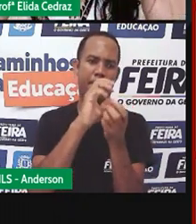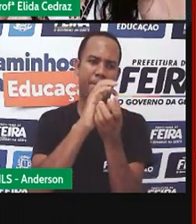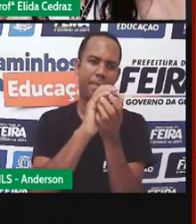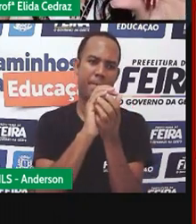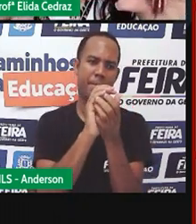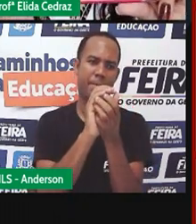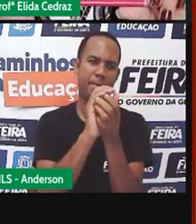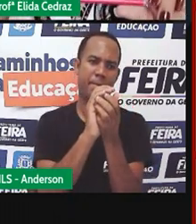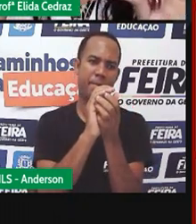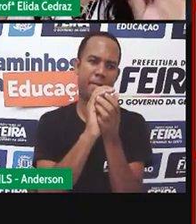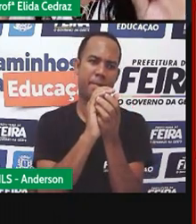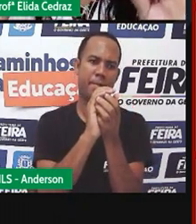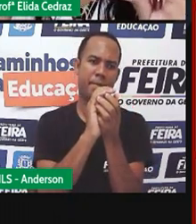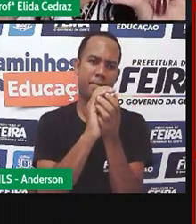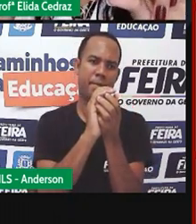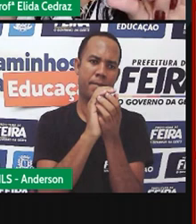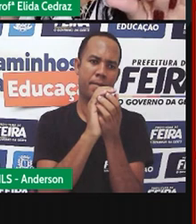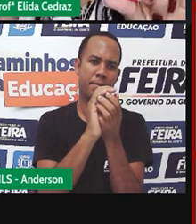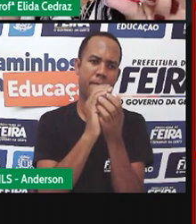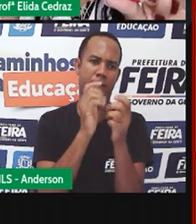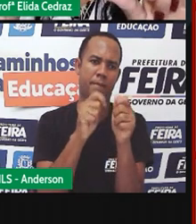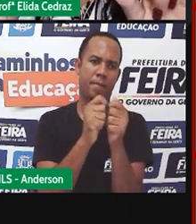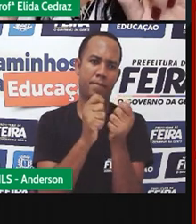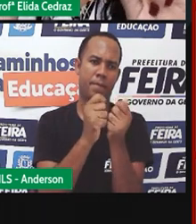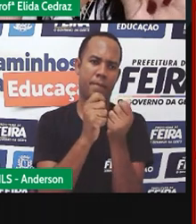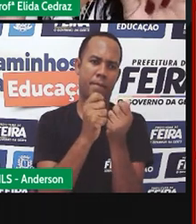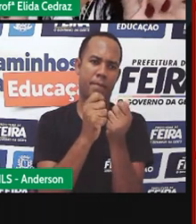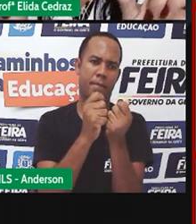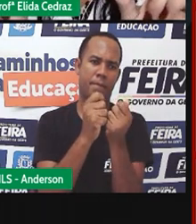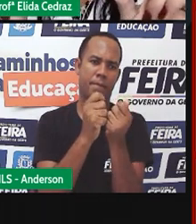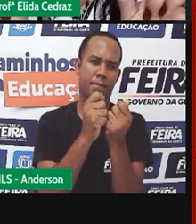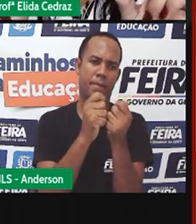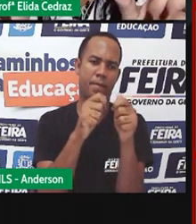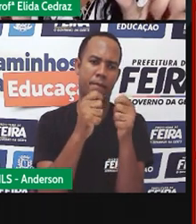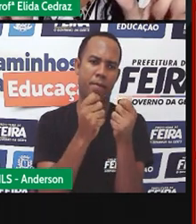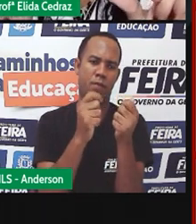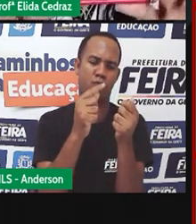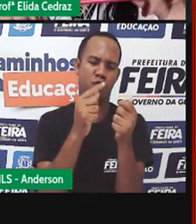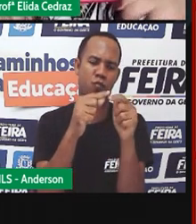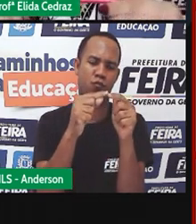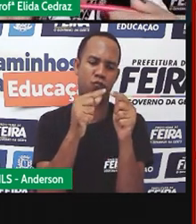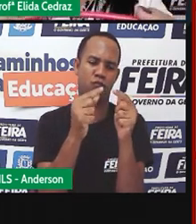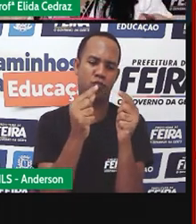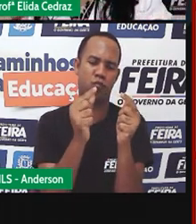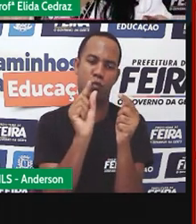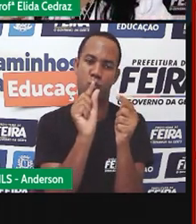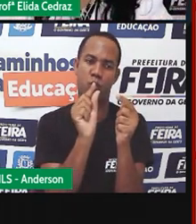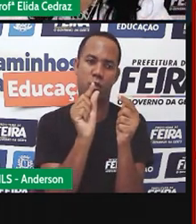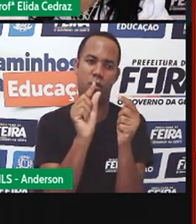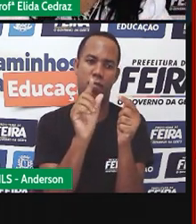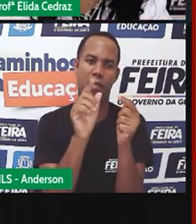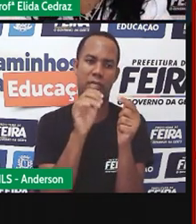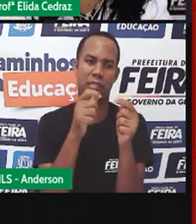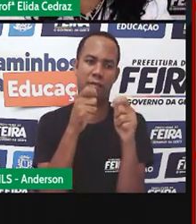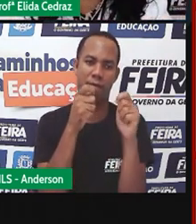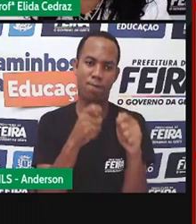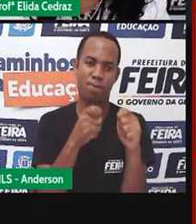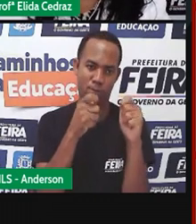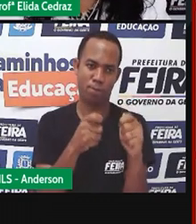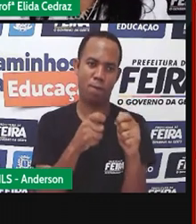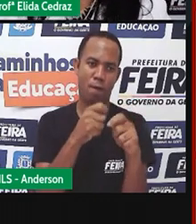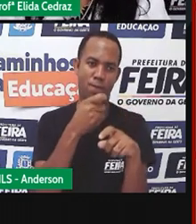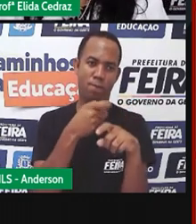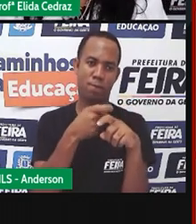Ó, o lápis também tem um pouco de flexibilidade, ele entorta um pouquinho, mas ele é